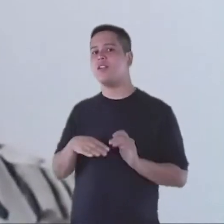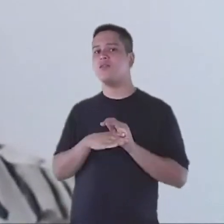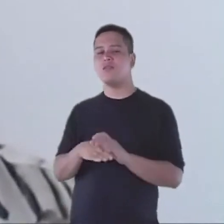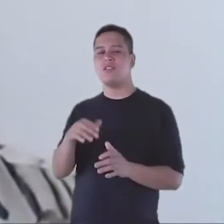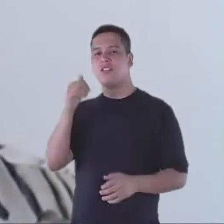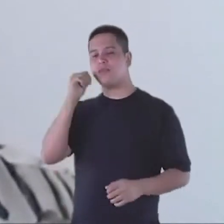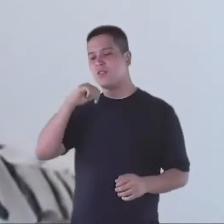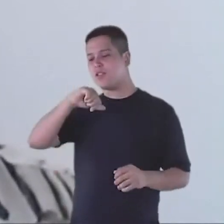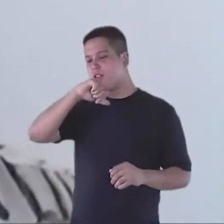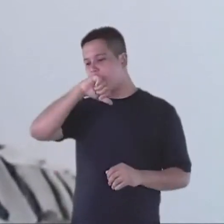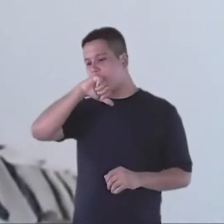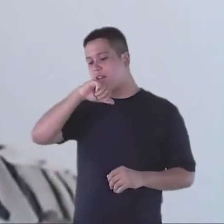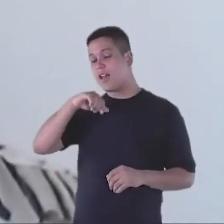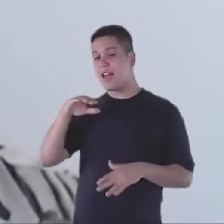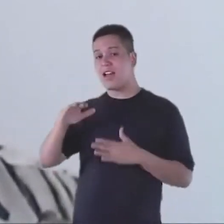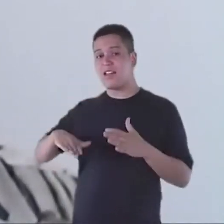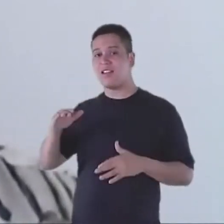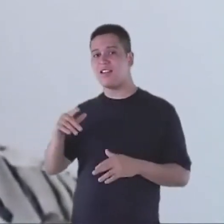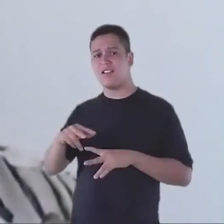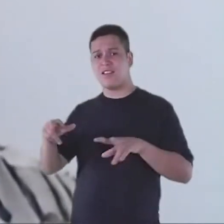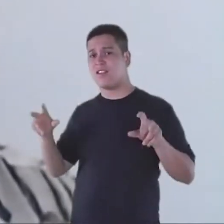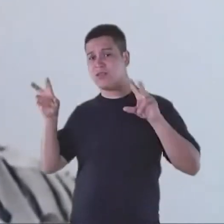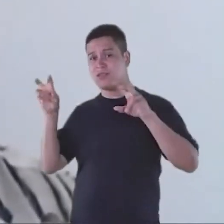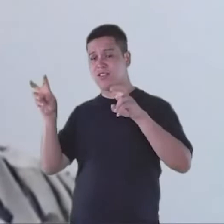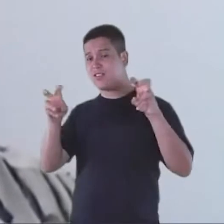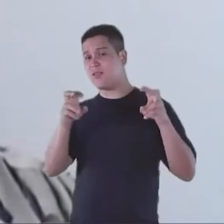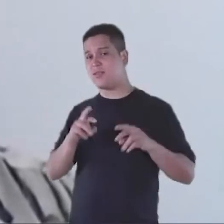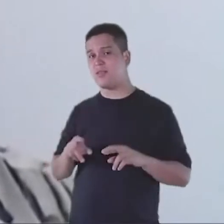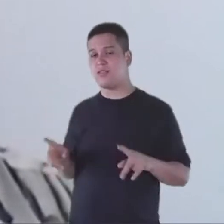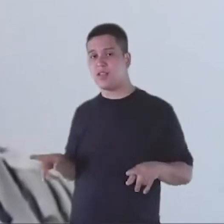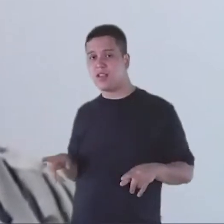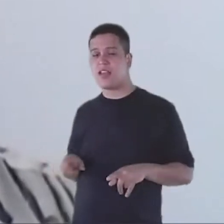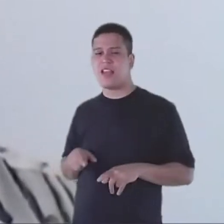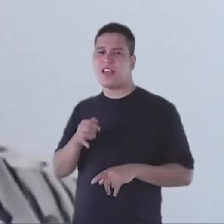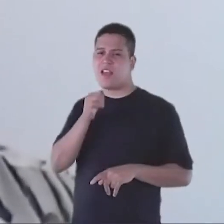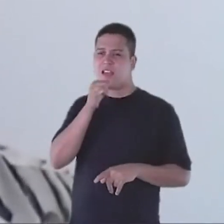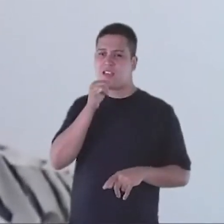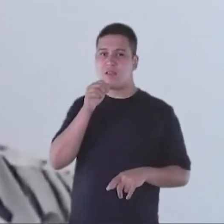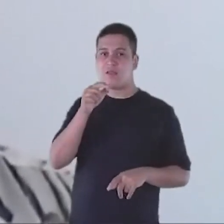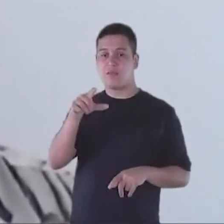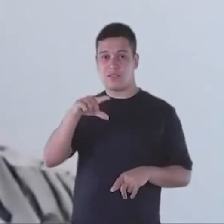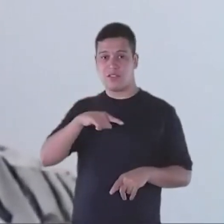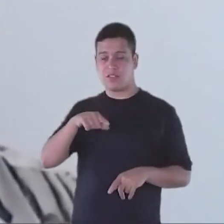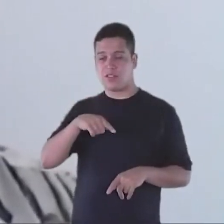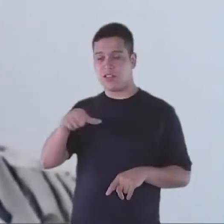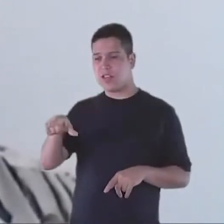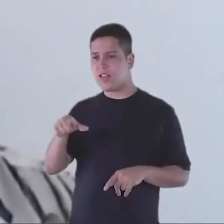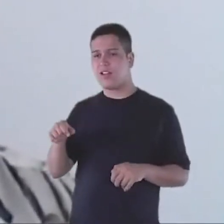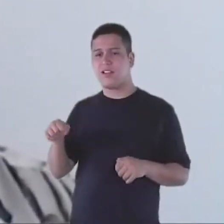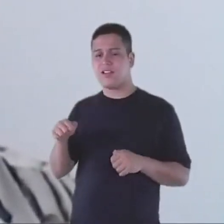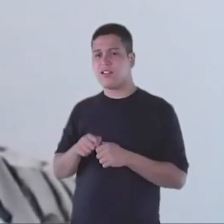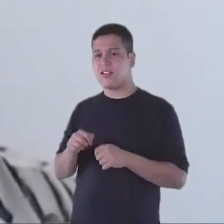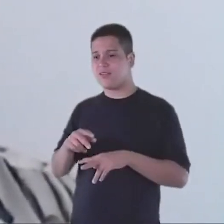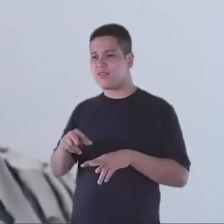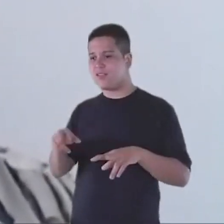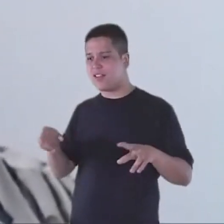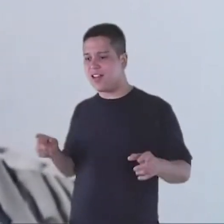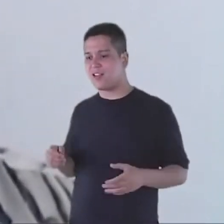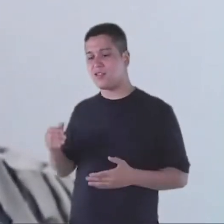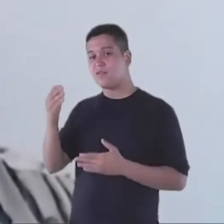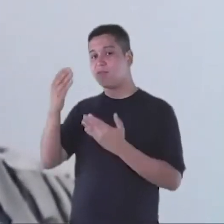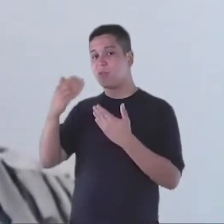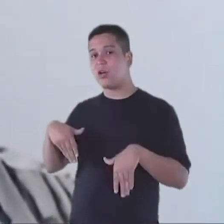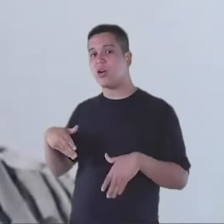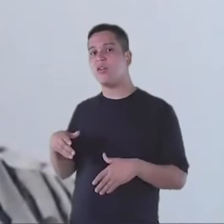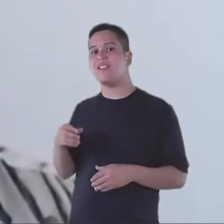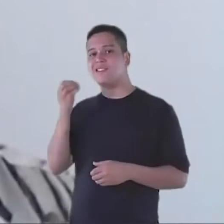A mãe, ela teve que prestar concurso público aos 40 anos, teve que